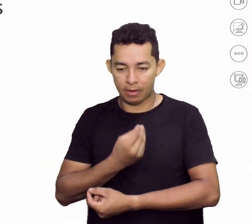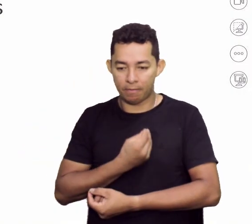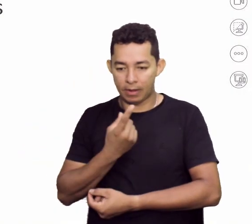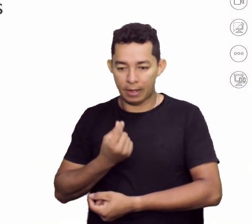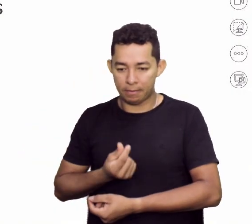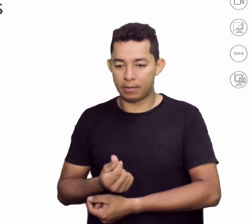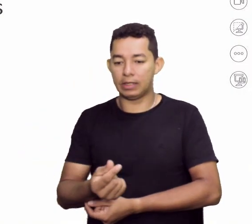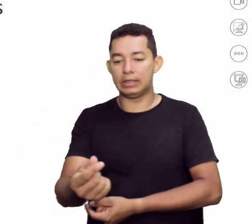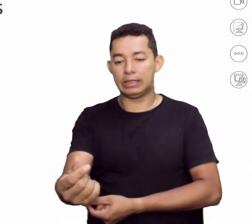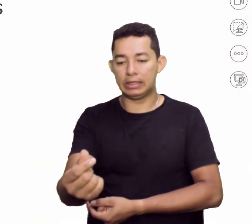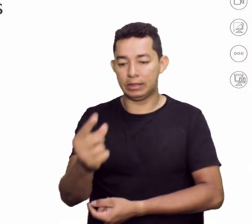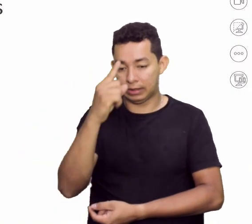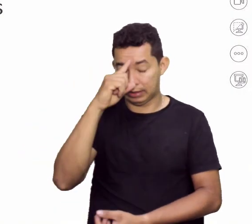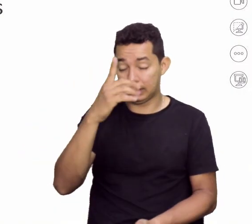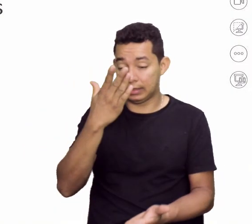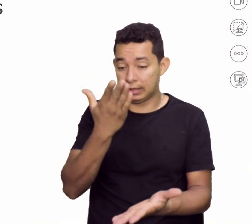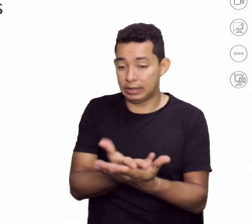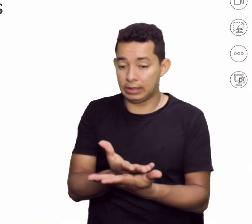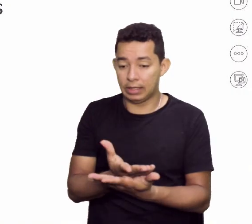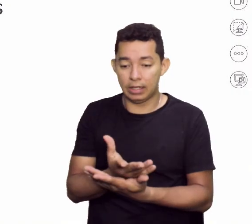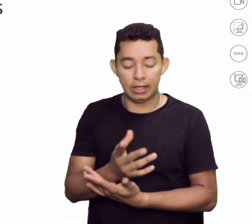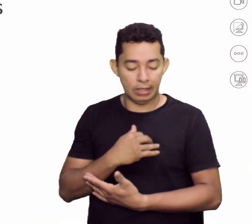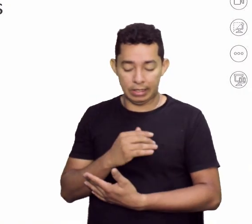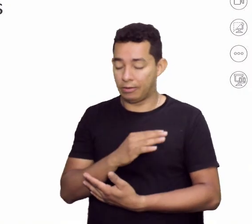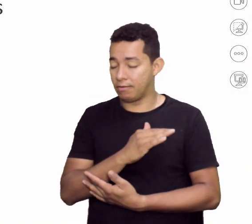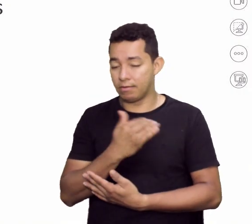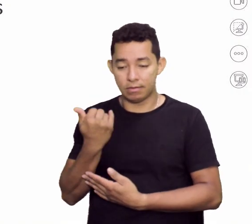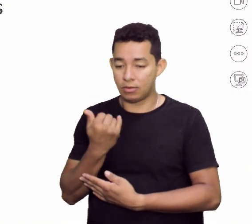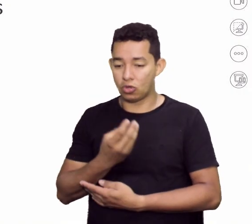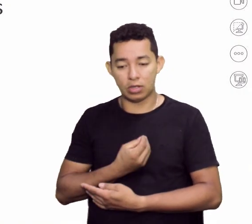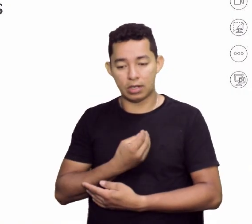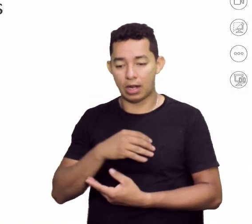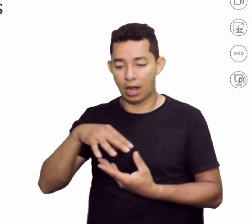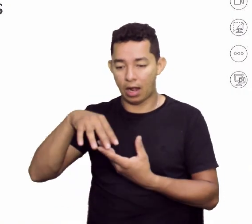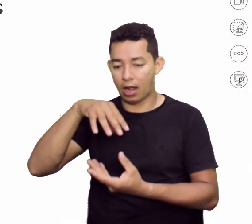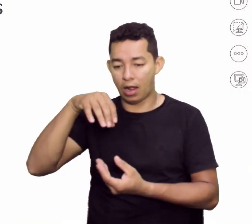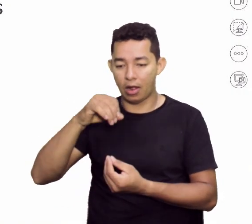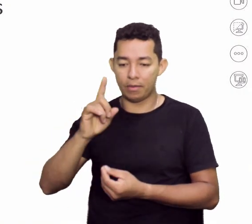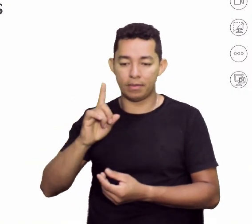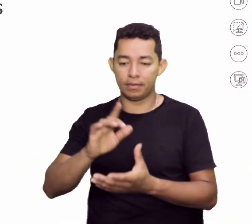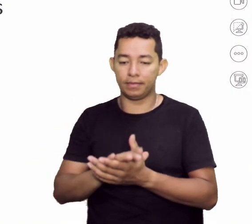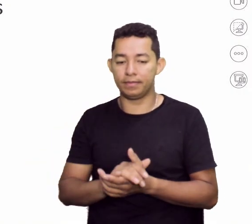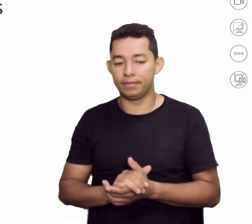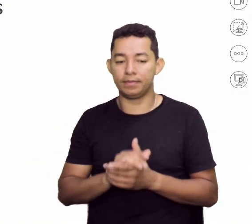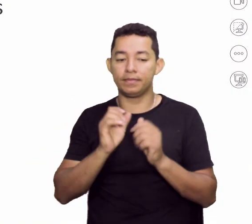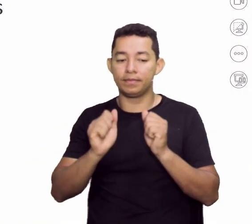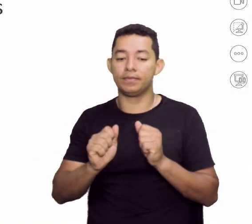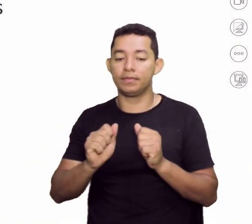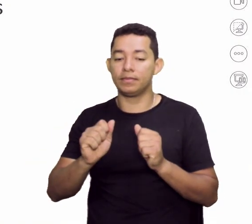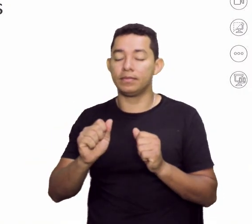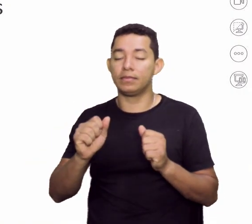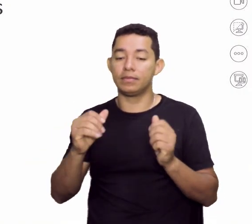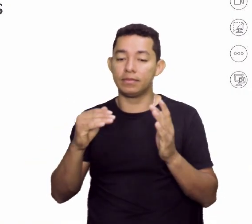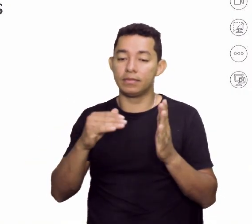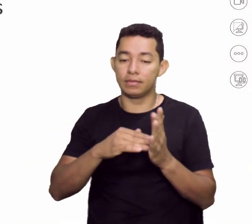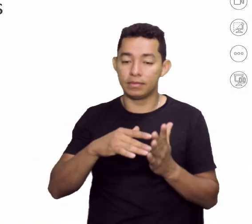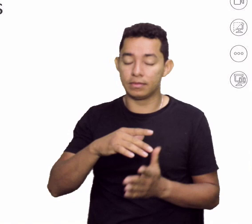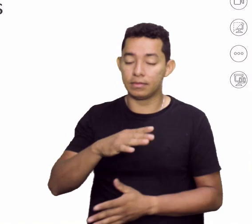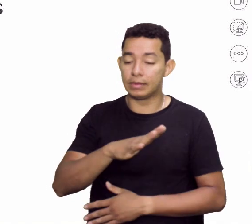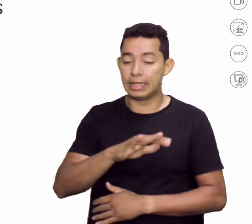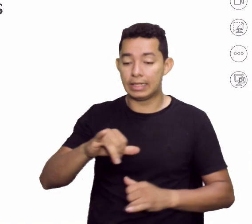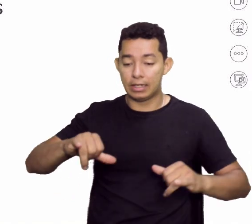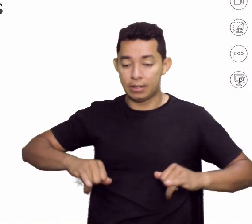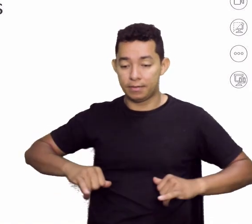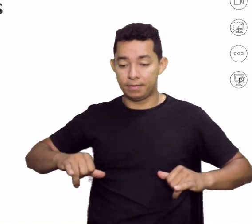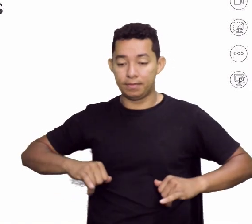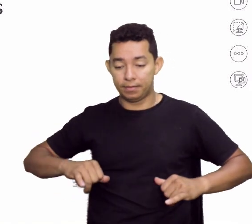não morria e que ela poderia sofrer eternamente, caso o